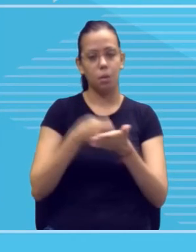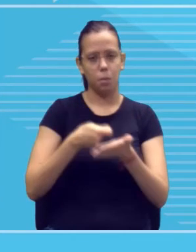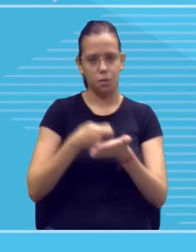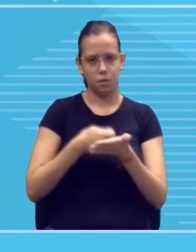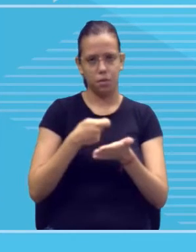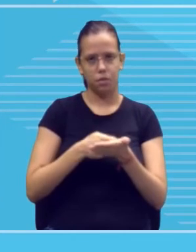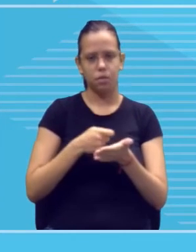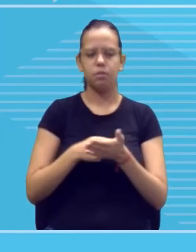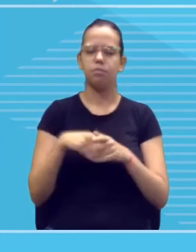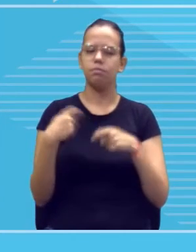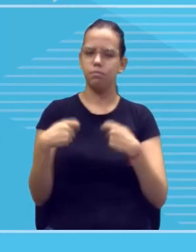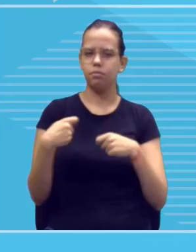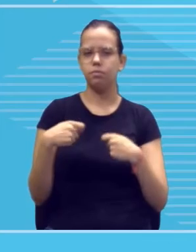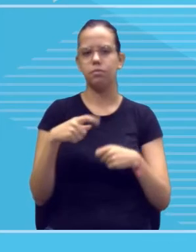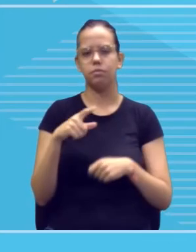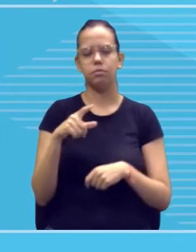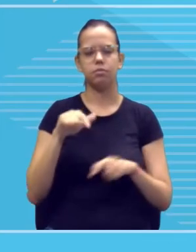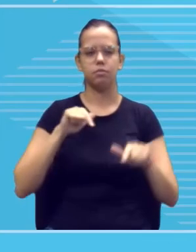obrigado